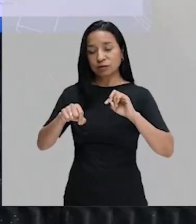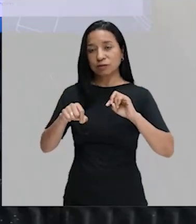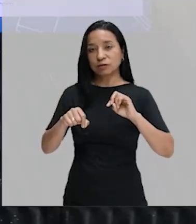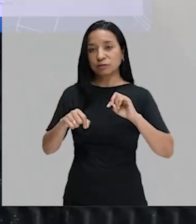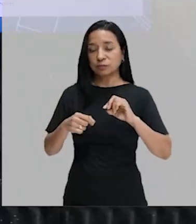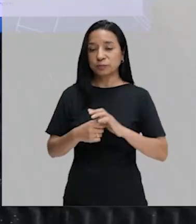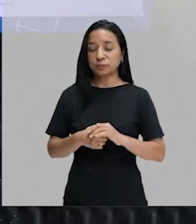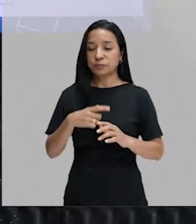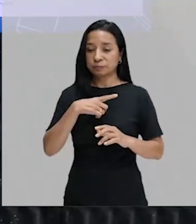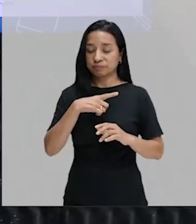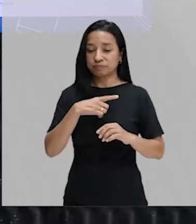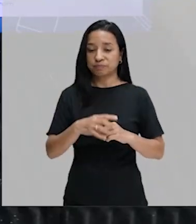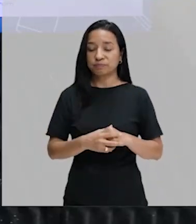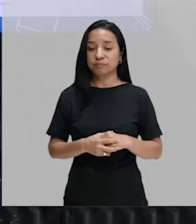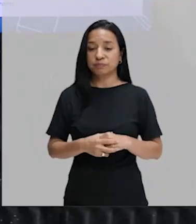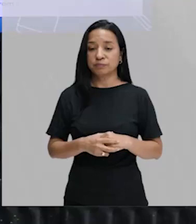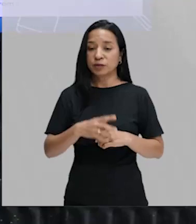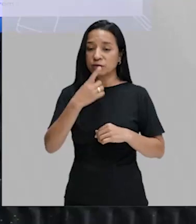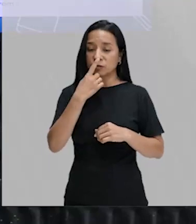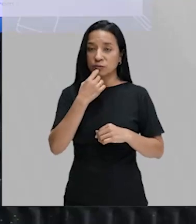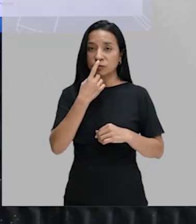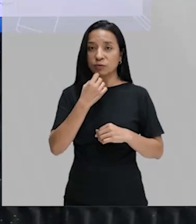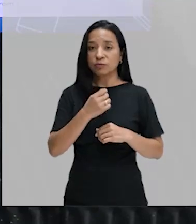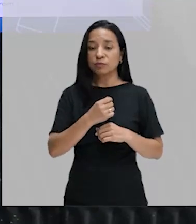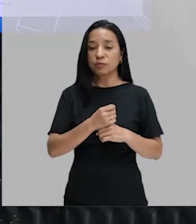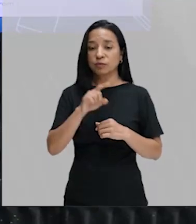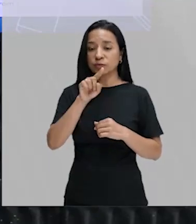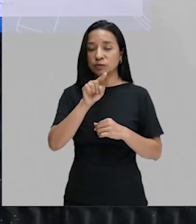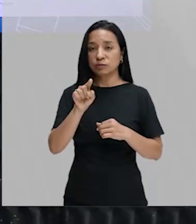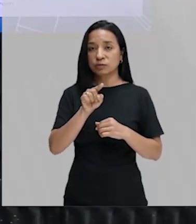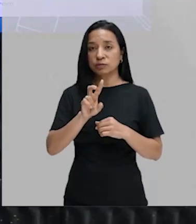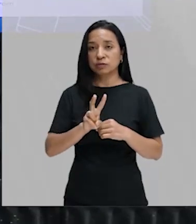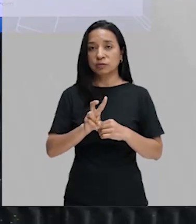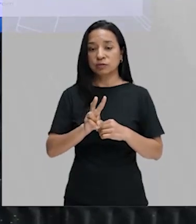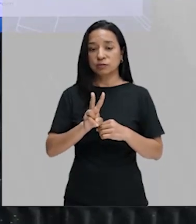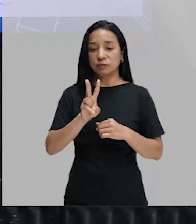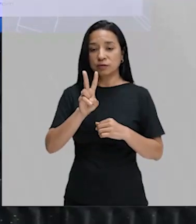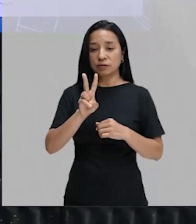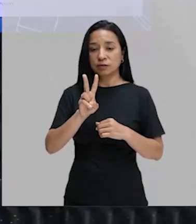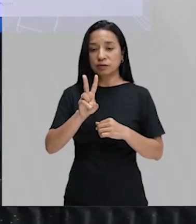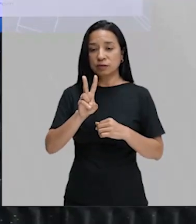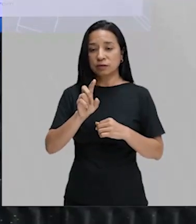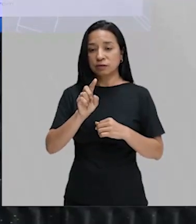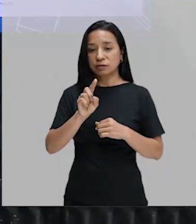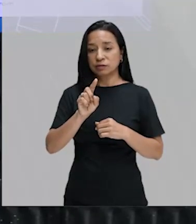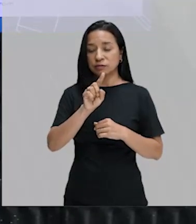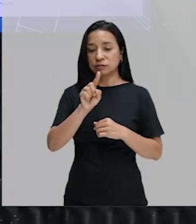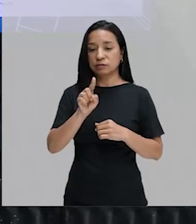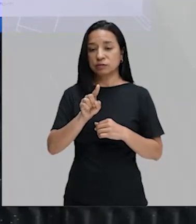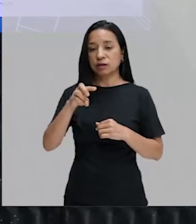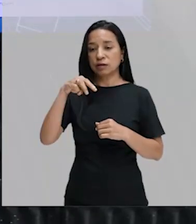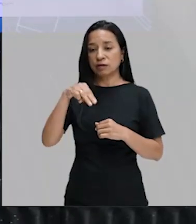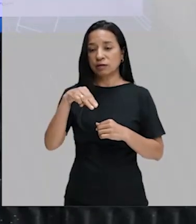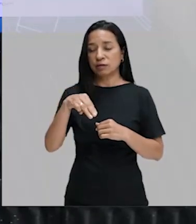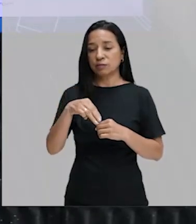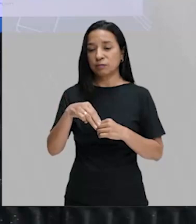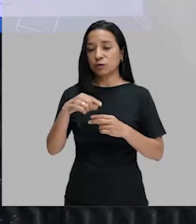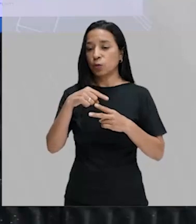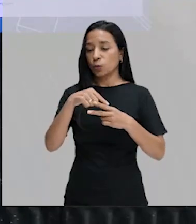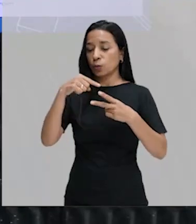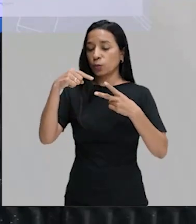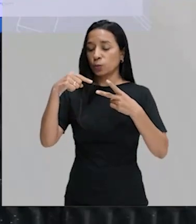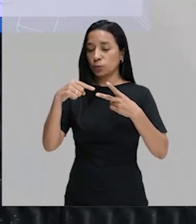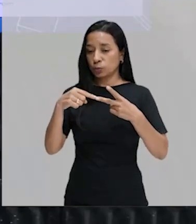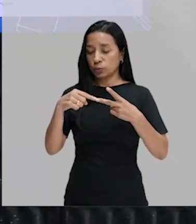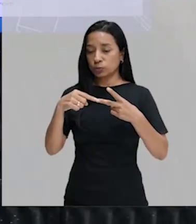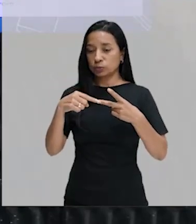esse indivíduo aqui que é vermelho é o quê? Ele tem o ZV, ZM. Olha só, tem 2 alelos